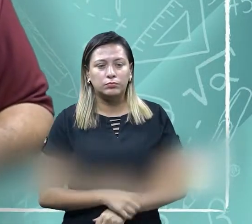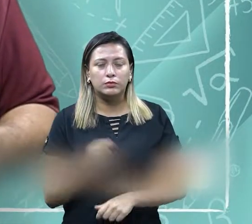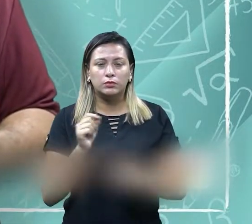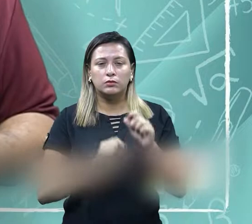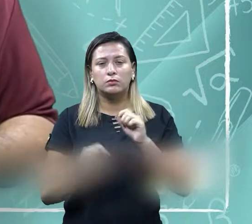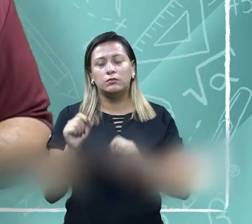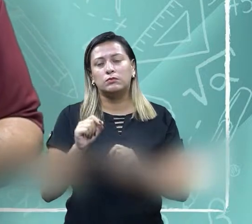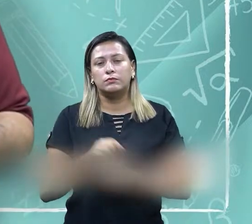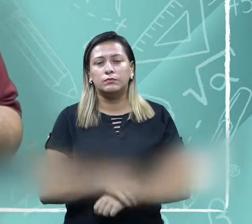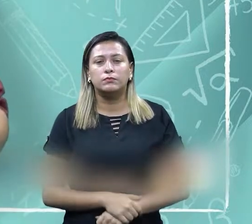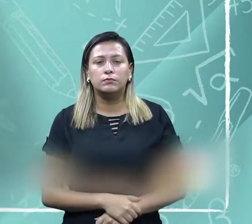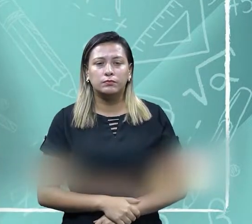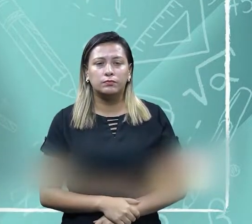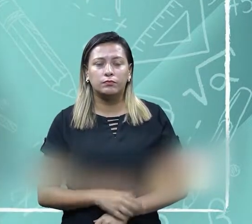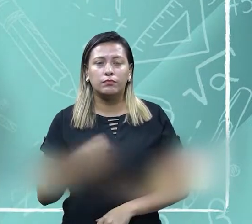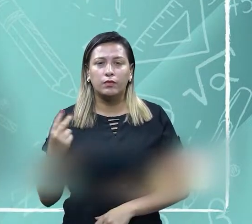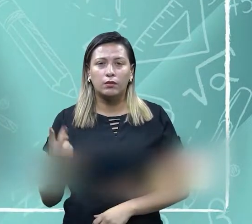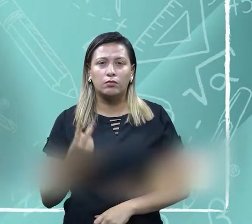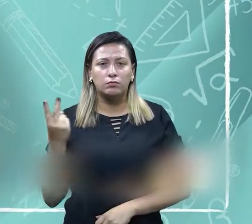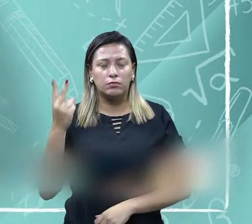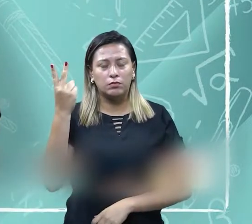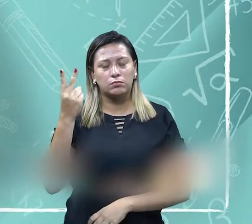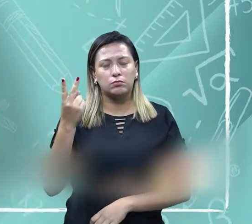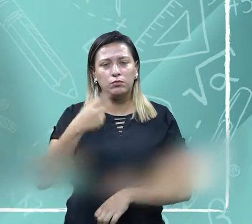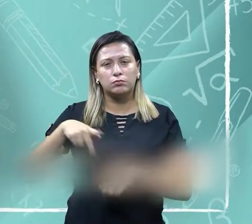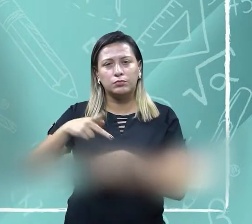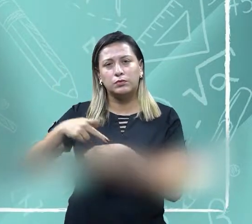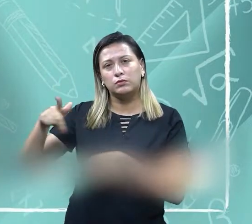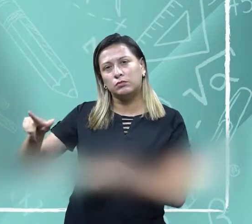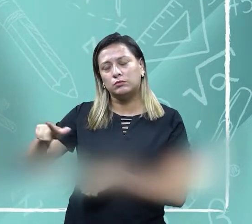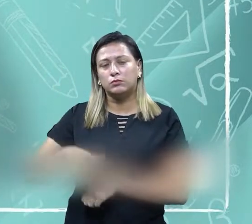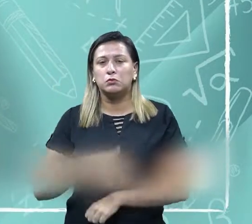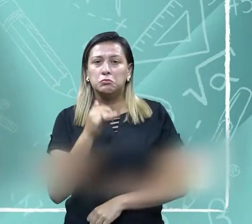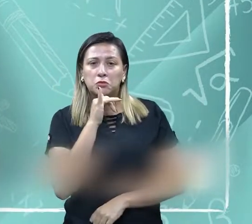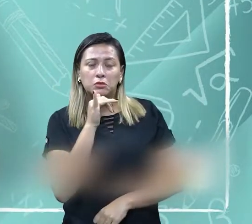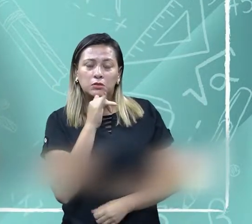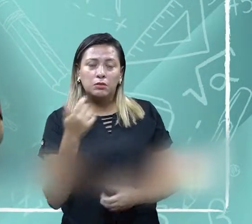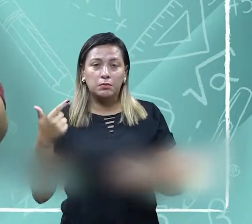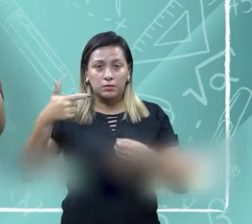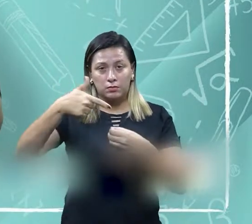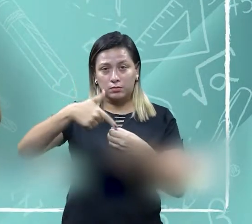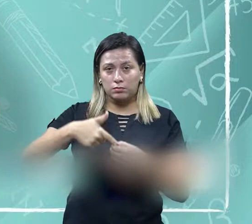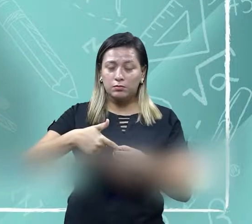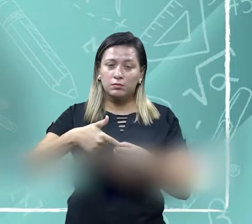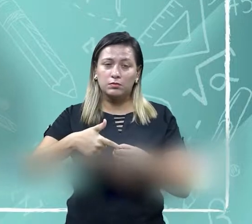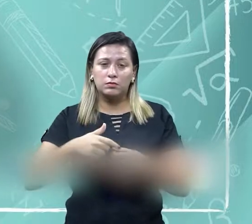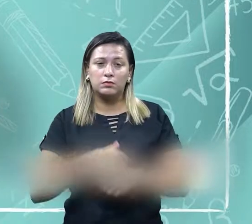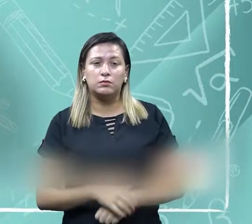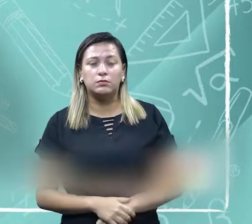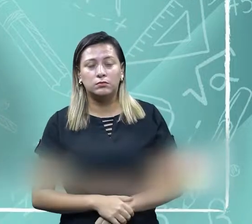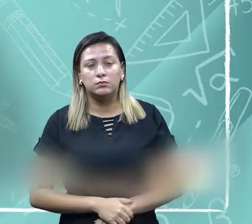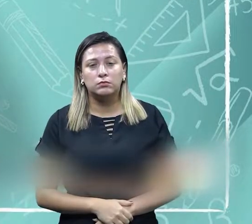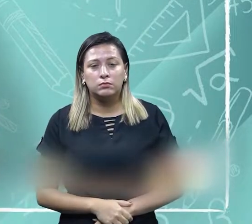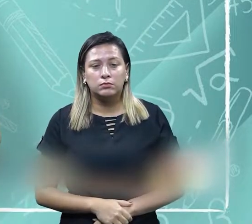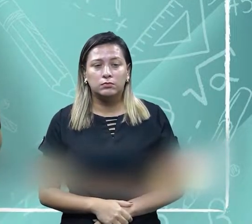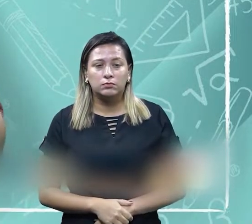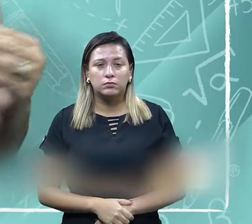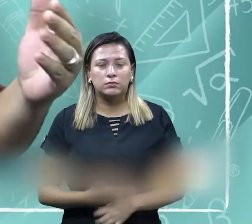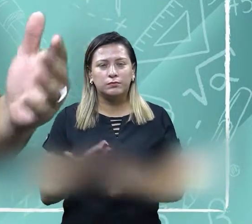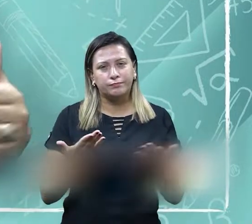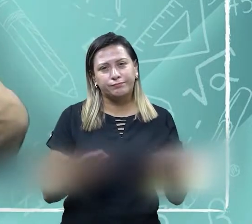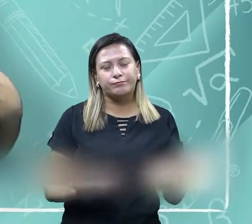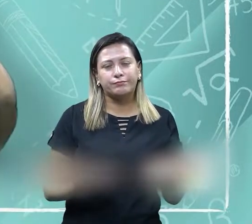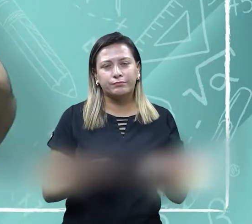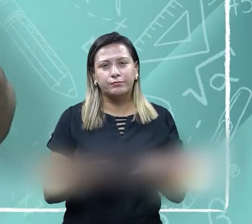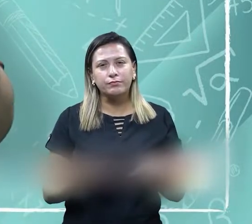preço com relação ao preço internacional. Nós estamos vendo, por exemplo, a gasolina, às vezes um pouquinho falam sobre isso, né? Olha, a